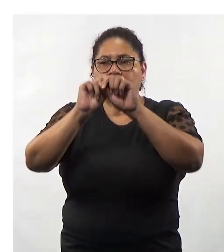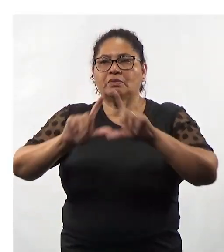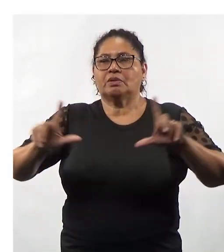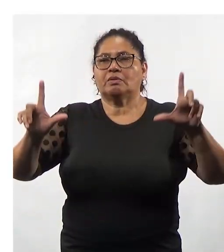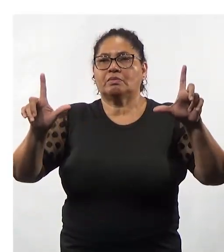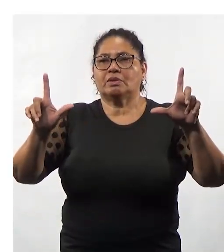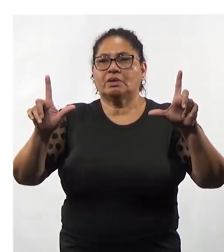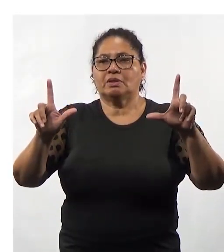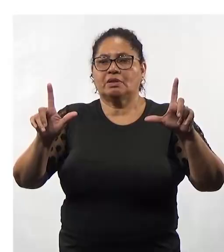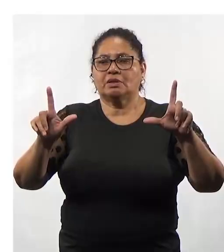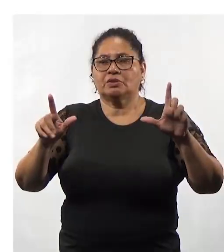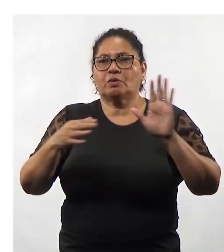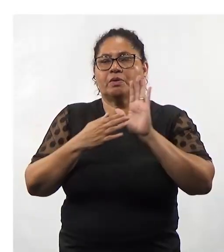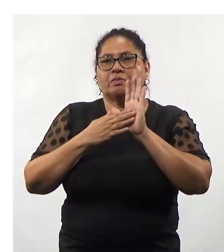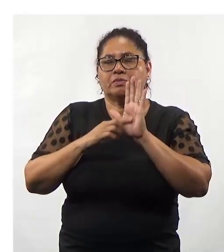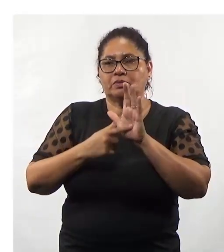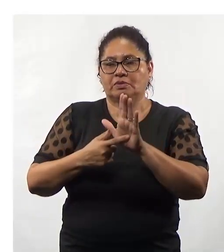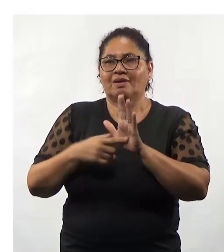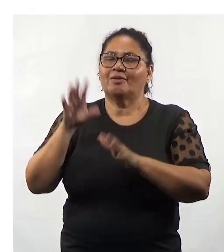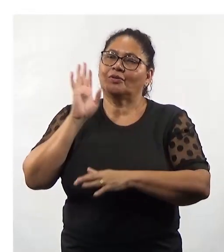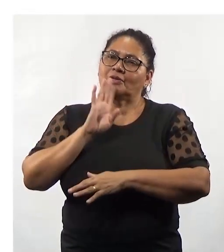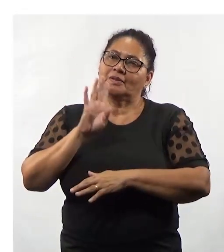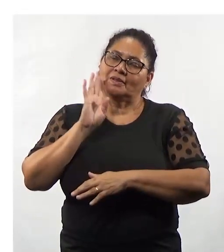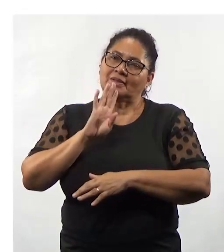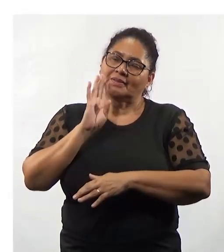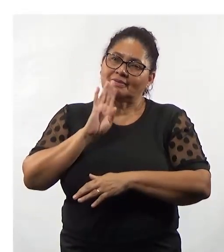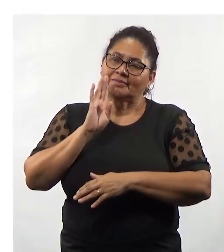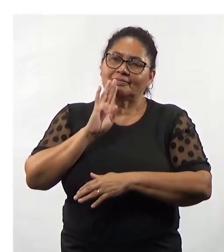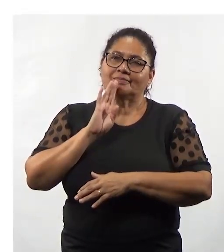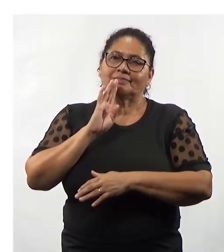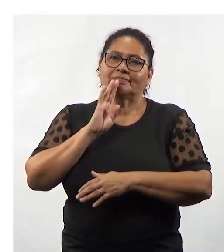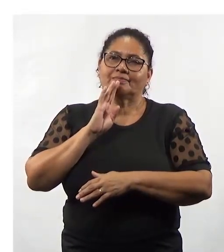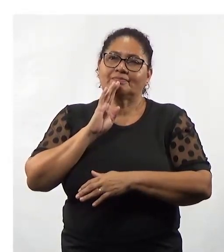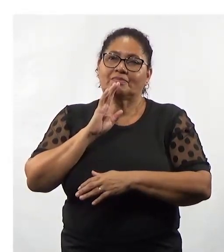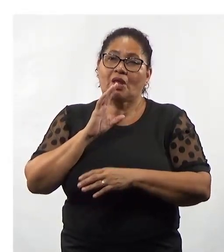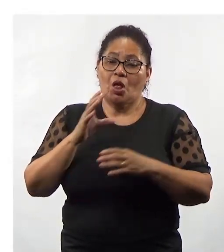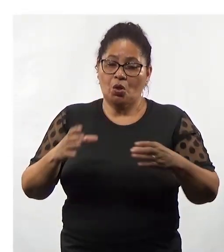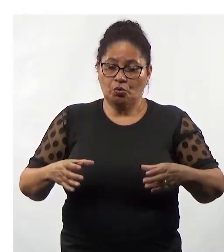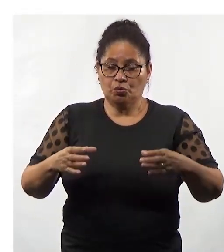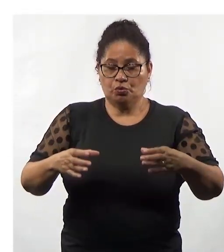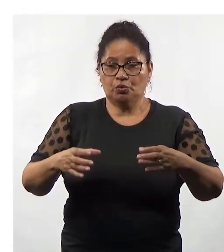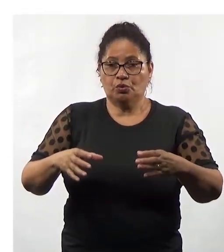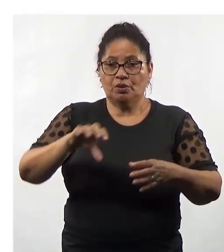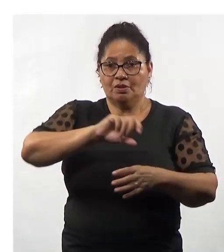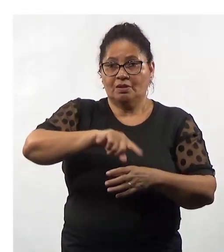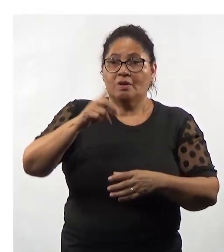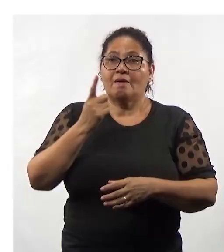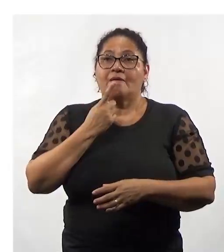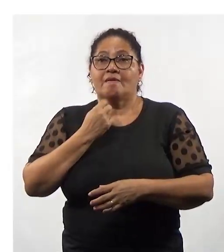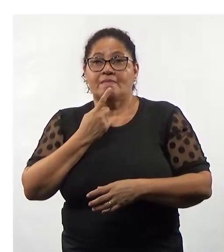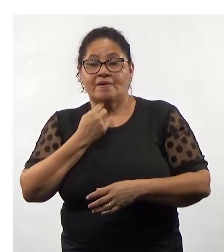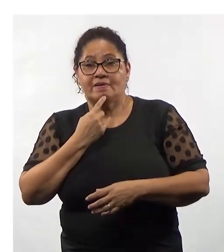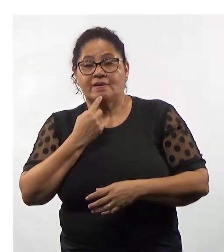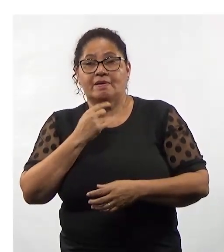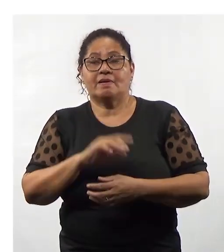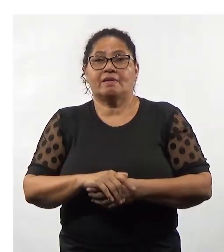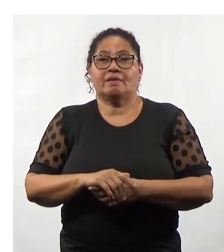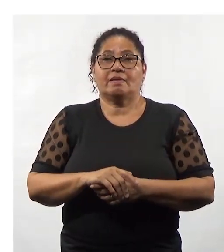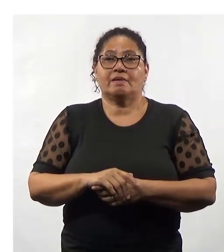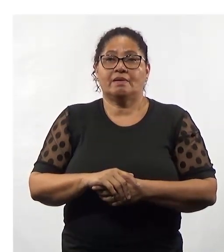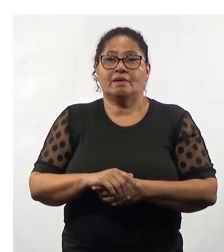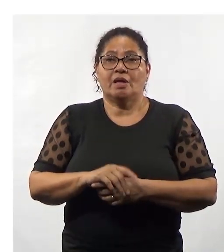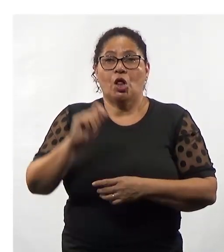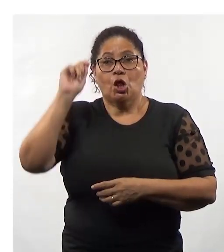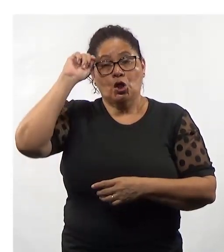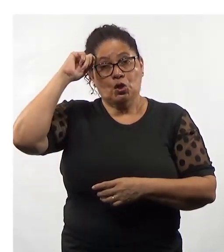apenas para ilustrar. Olha que legal, não é? Eu tenho uma cesta amarela, eu tenho uma cesta